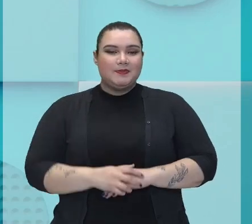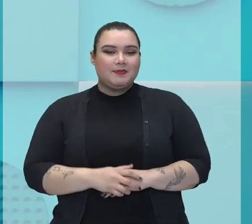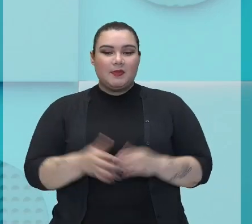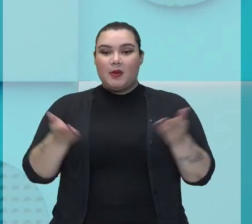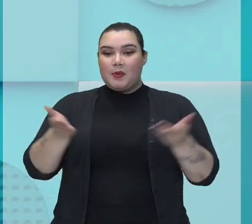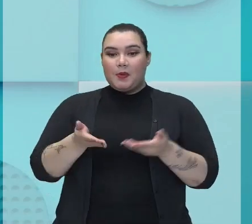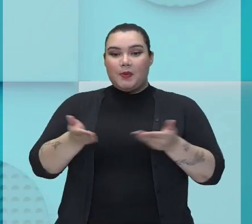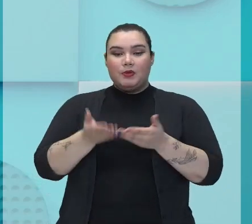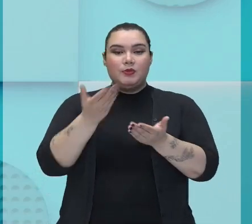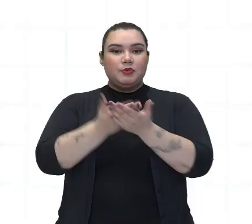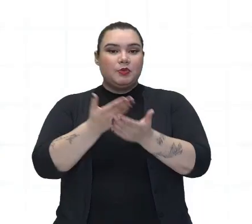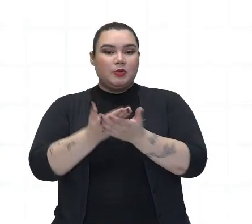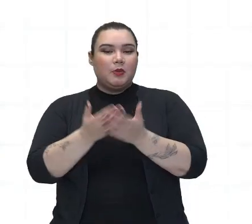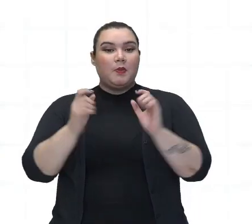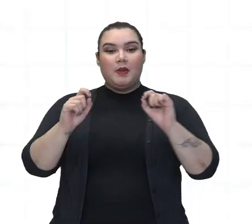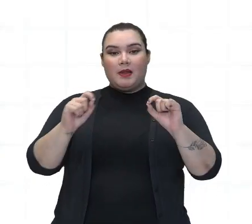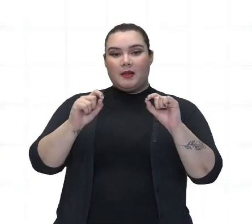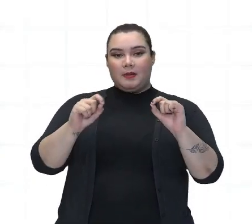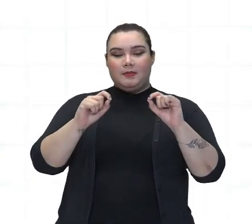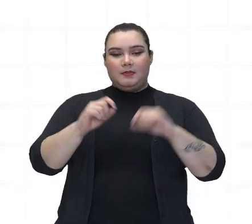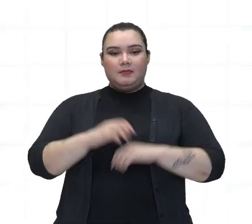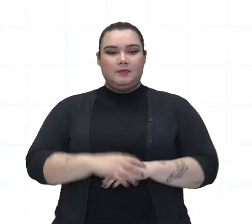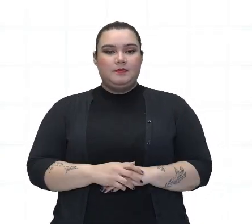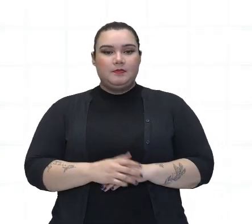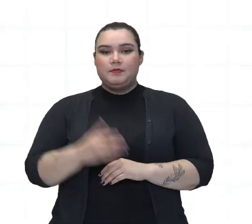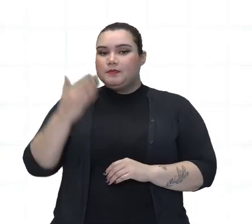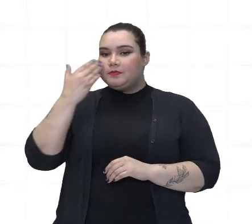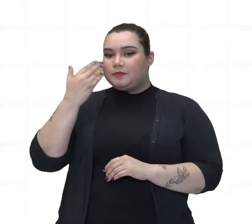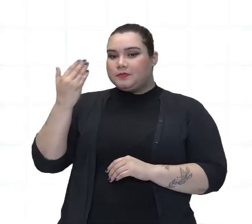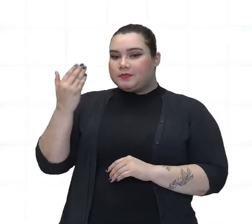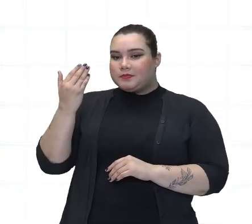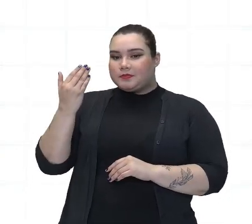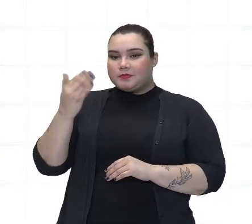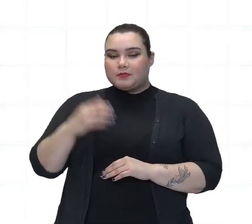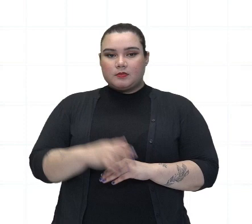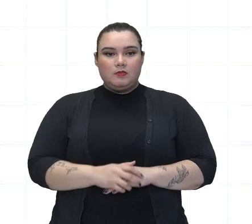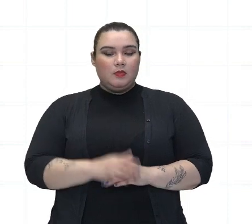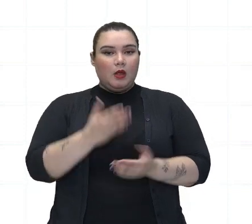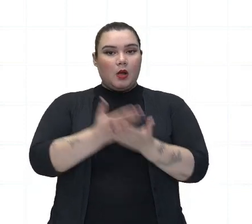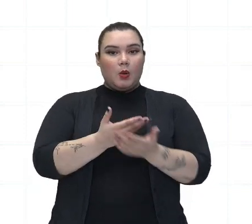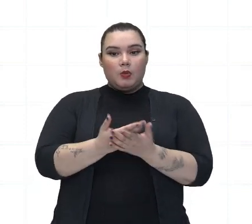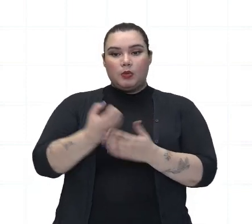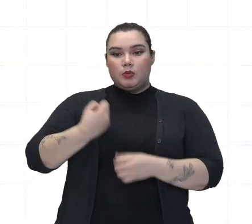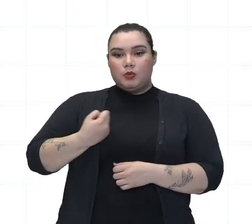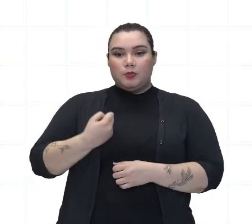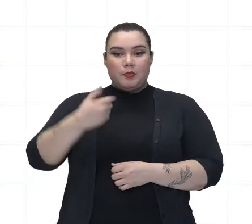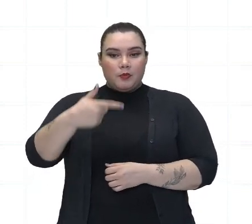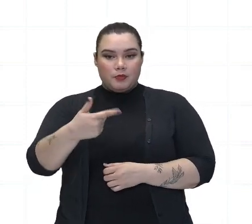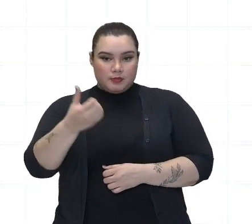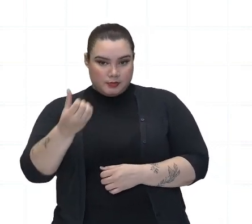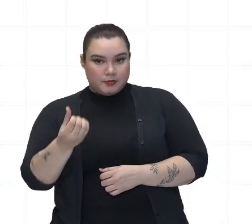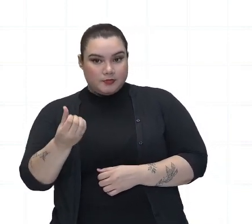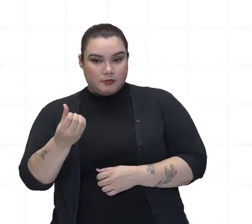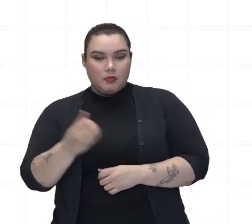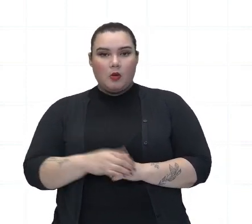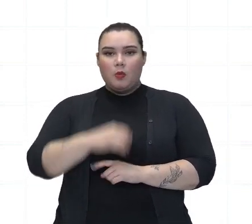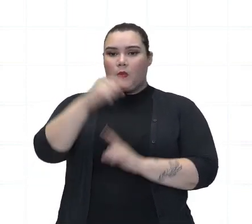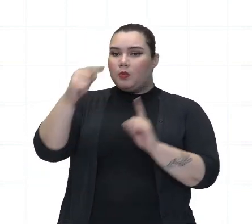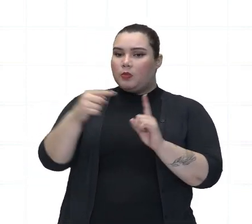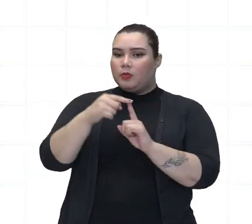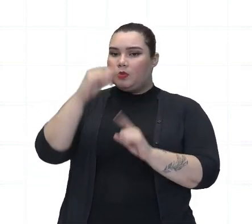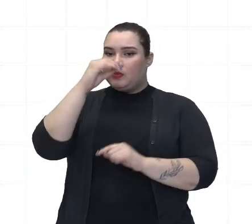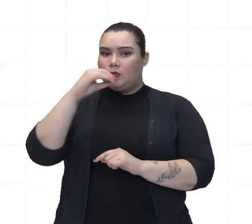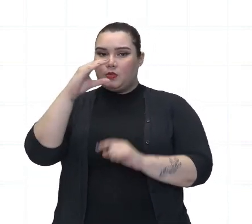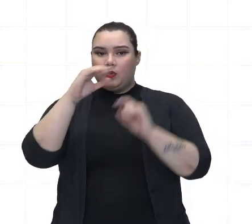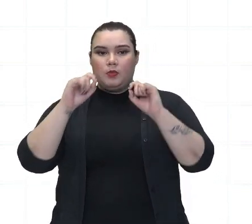então conhecer a aula de hoje. Acompanhe aí na tela. Aula 26, objeto de